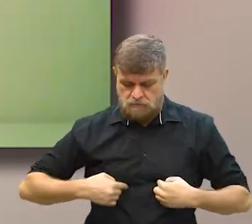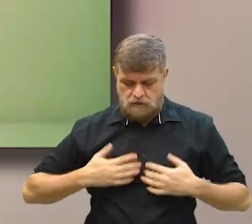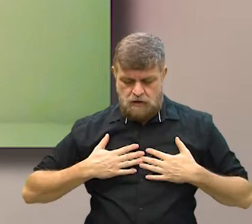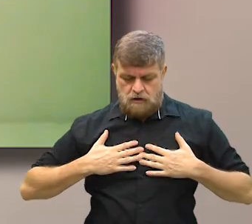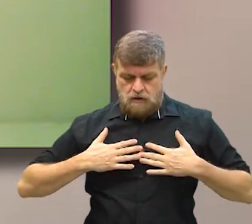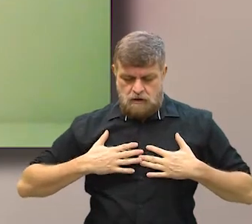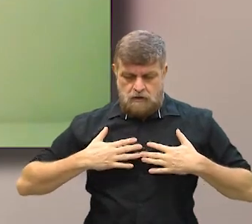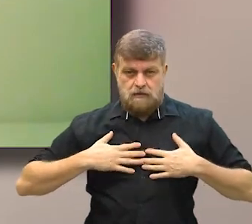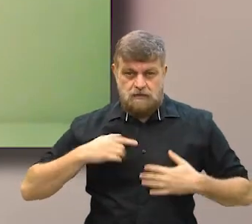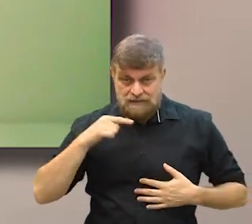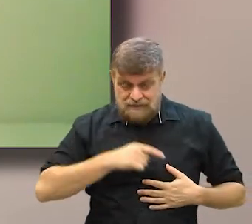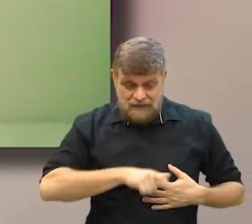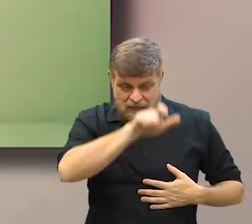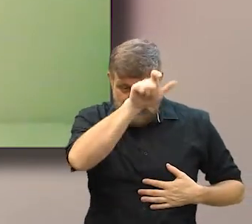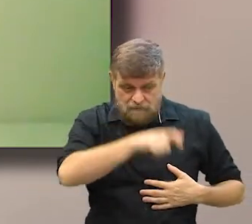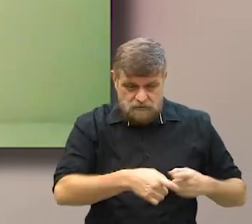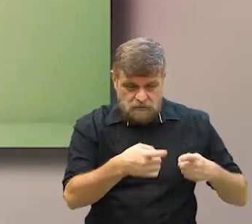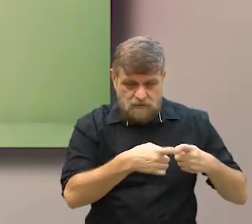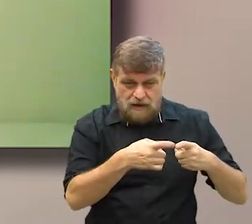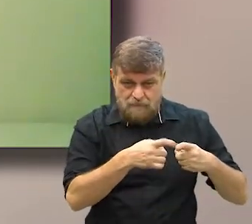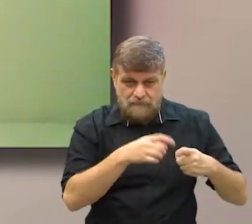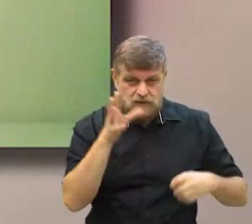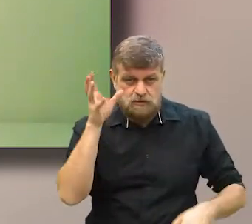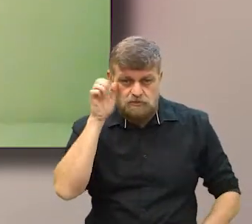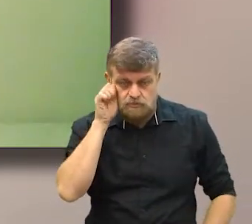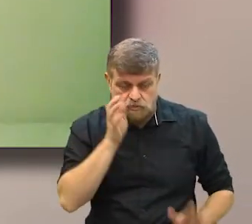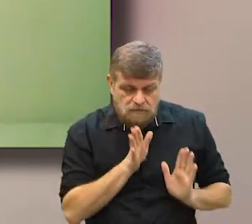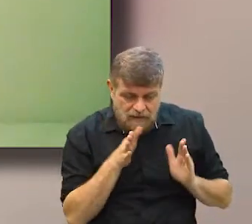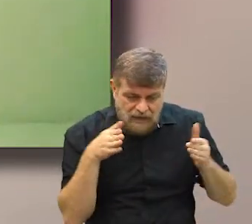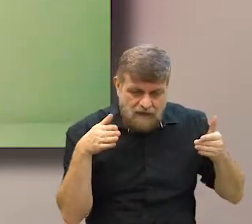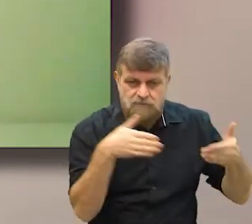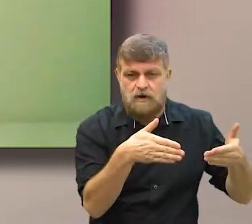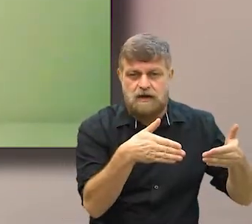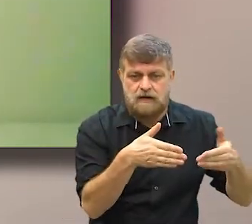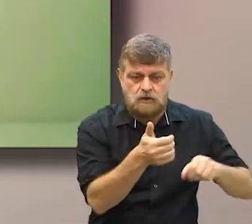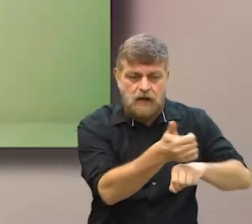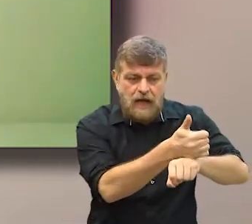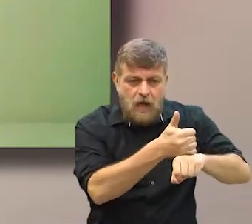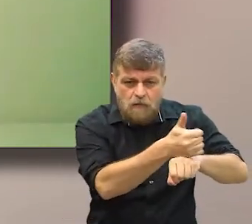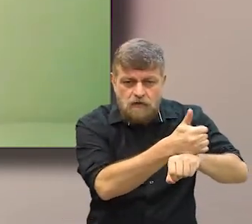da pneumologia. A pessoa que faz medicina do sono, ela se dedica